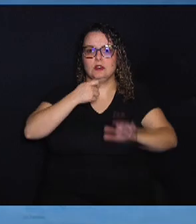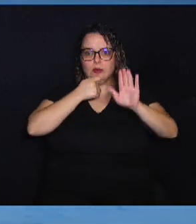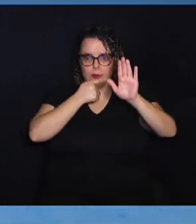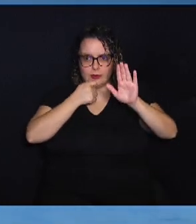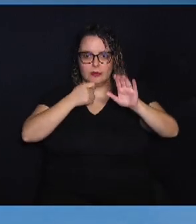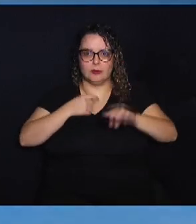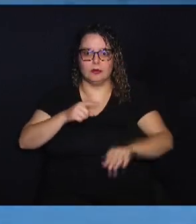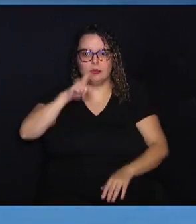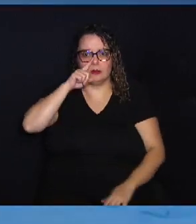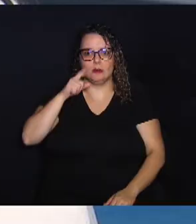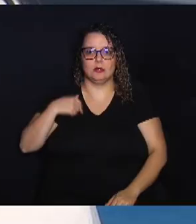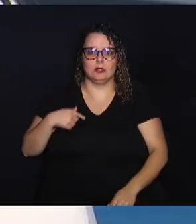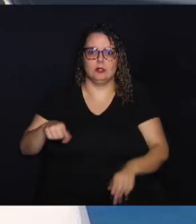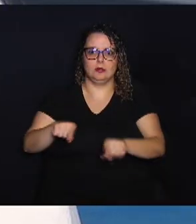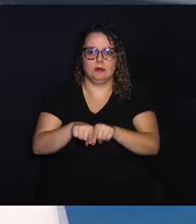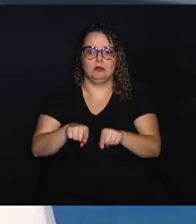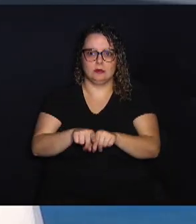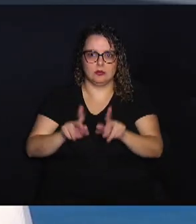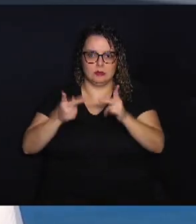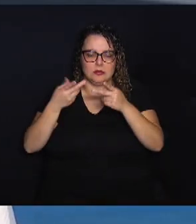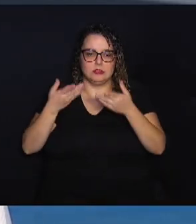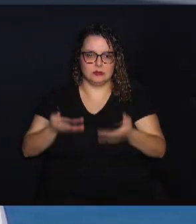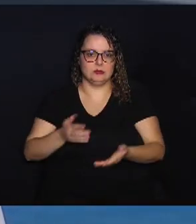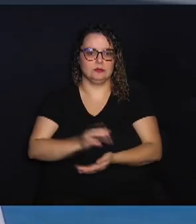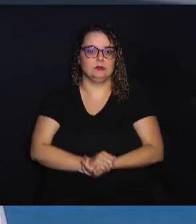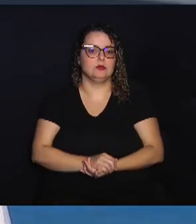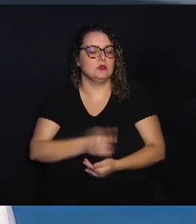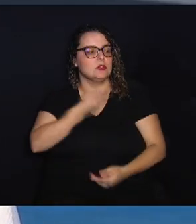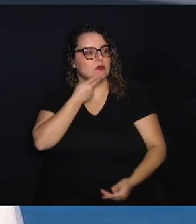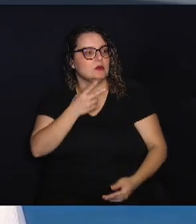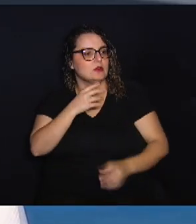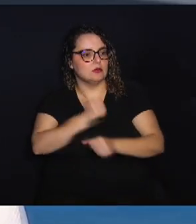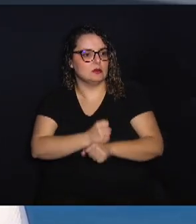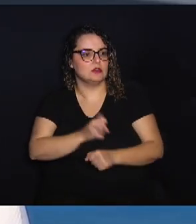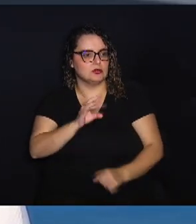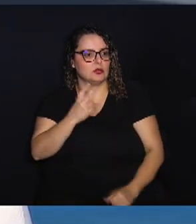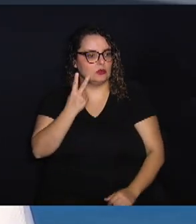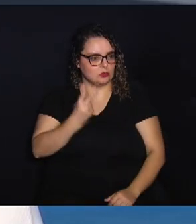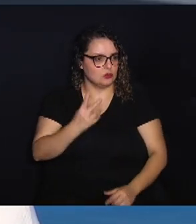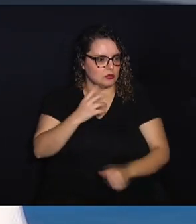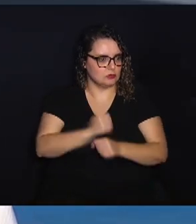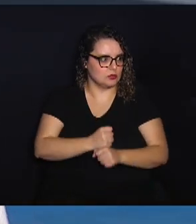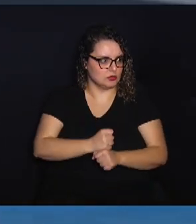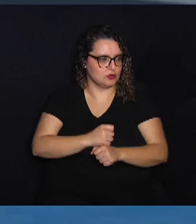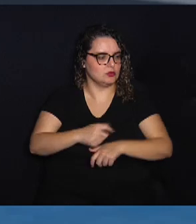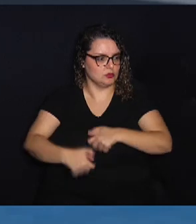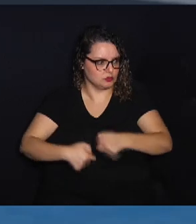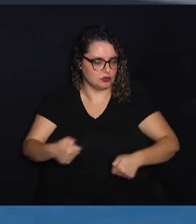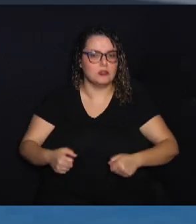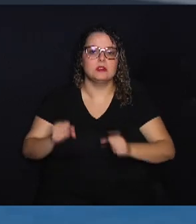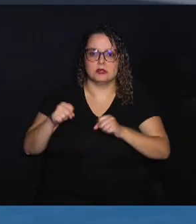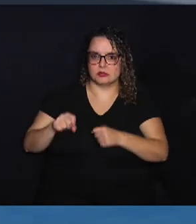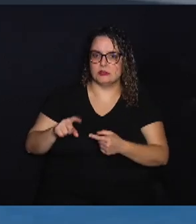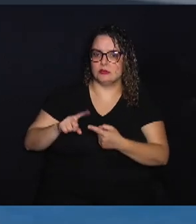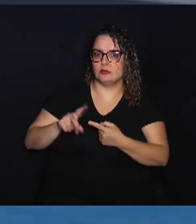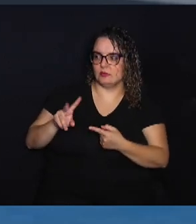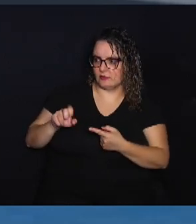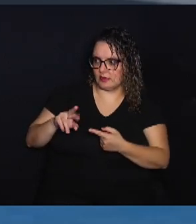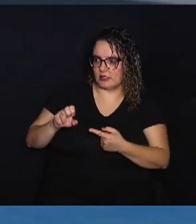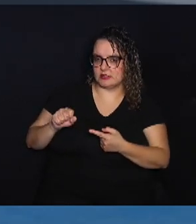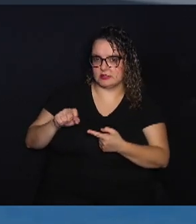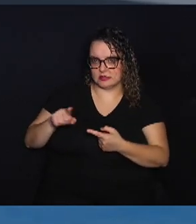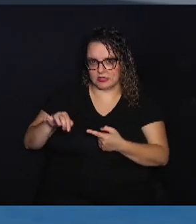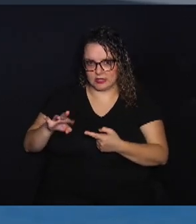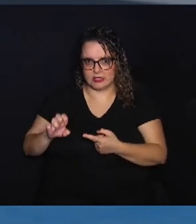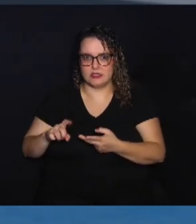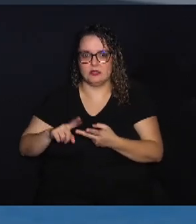também posso ganhar a luta através disso. Nádia, você falando da pontuação, só tem 2 pontuações no judô, né? Isso, o vazari e o Ippon. Como